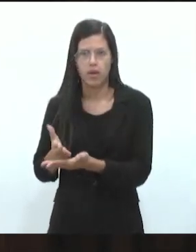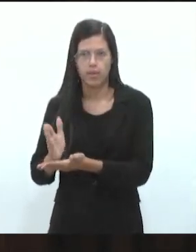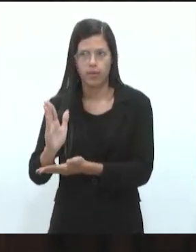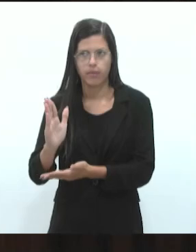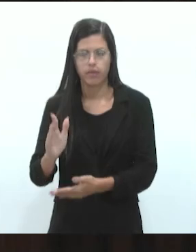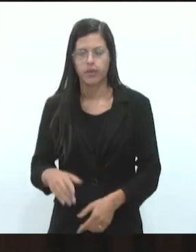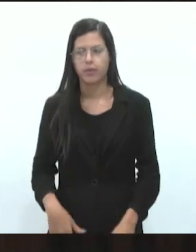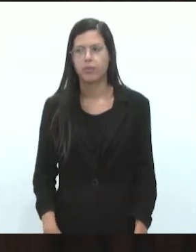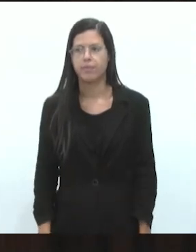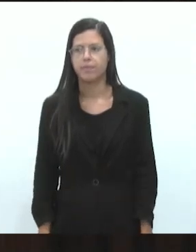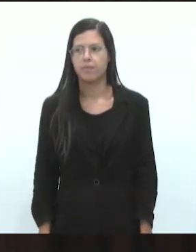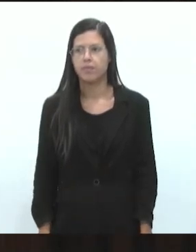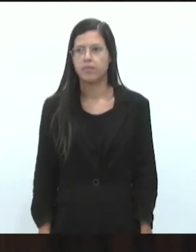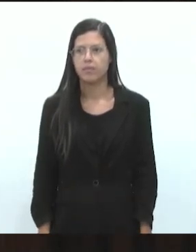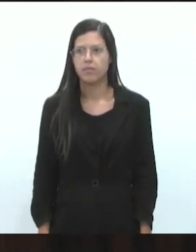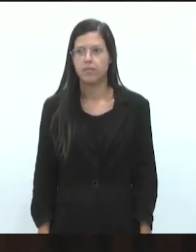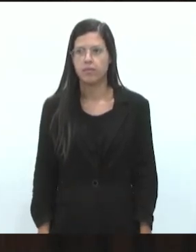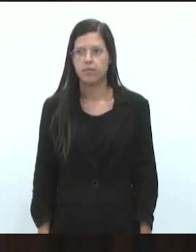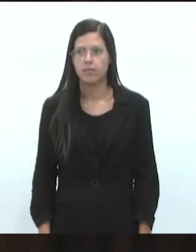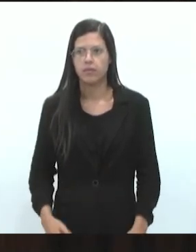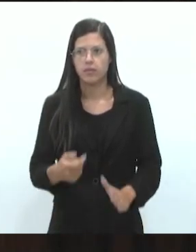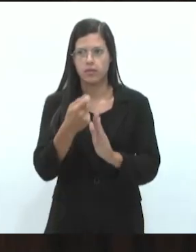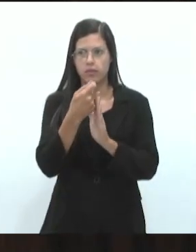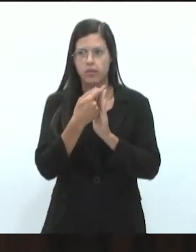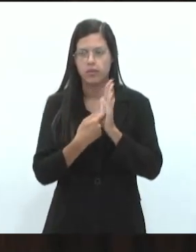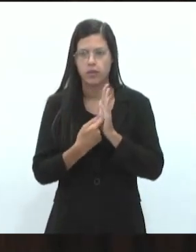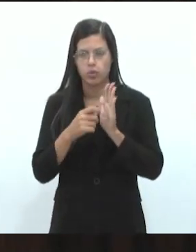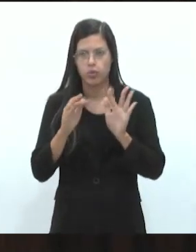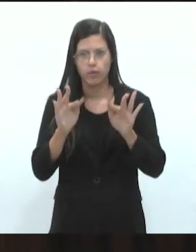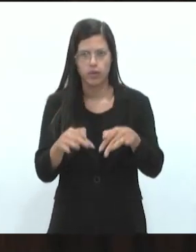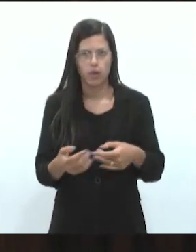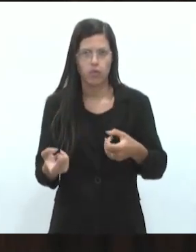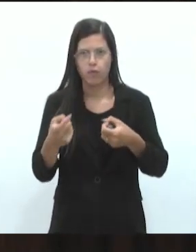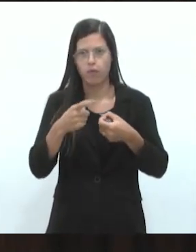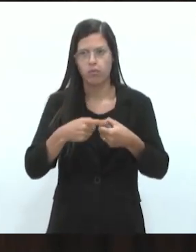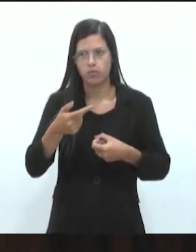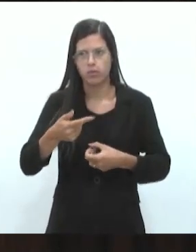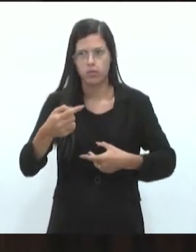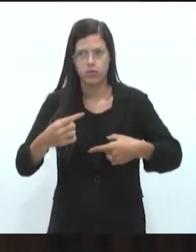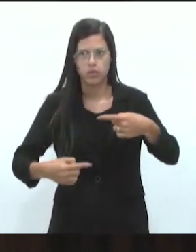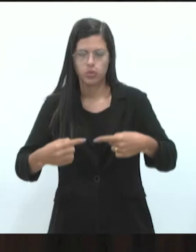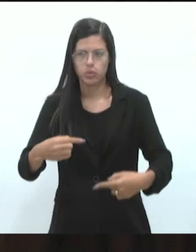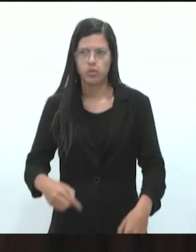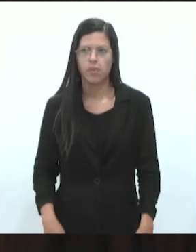estão. Aprovado. Vai a redação de vencido para a segunda discussão.